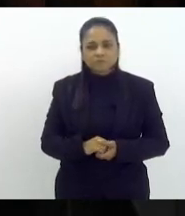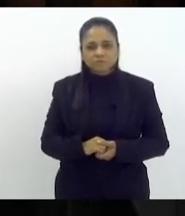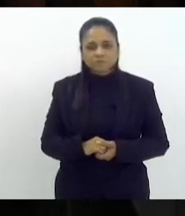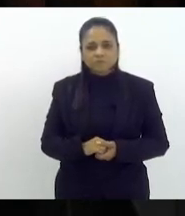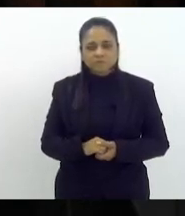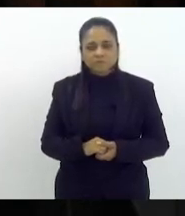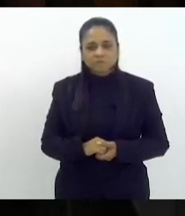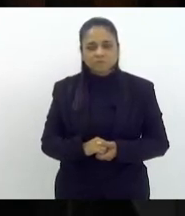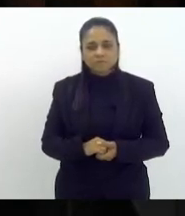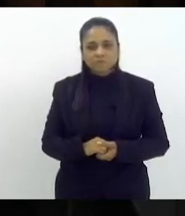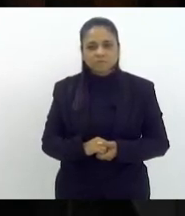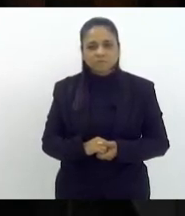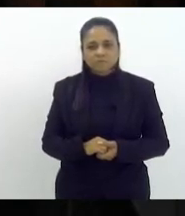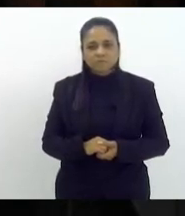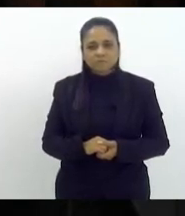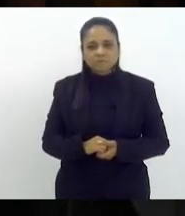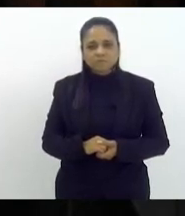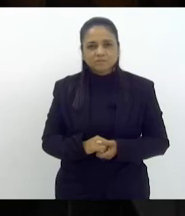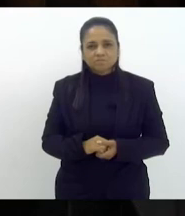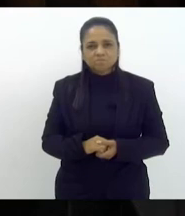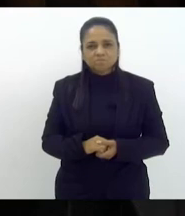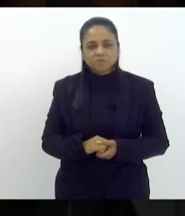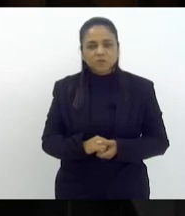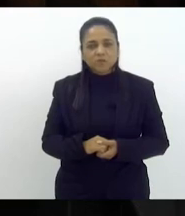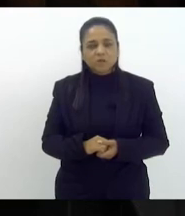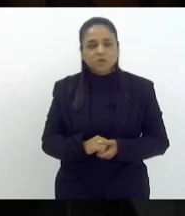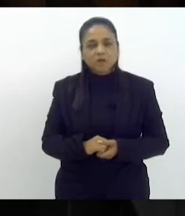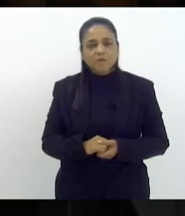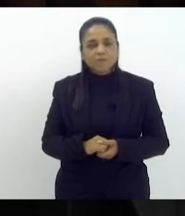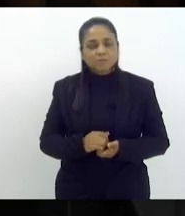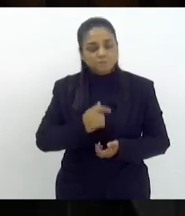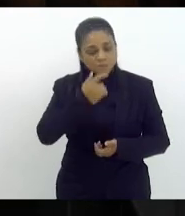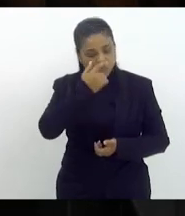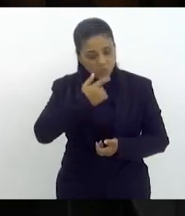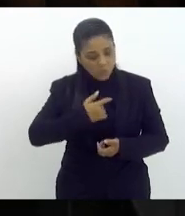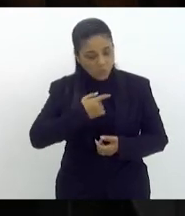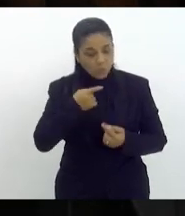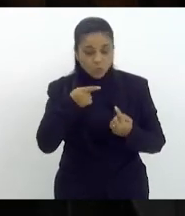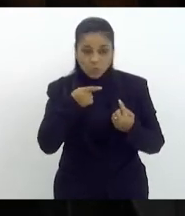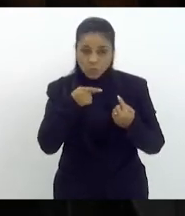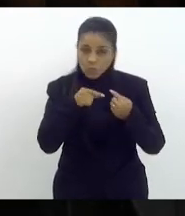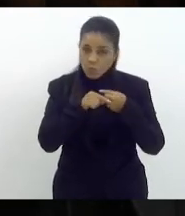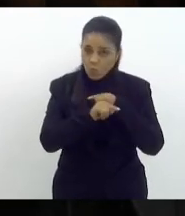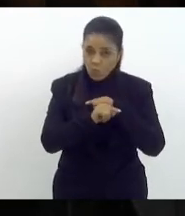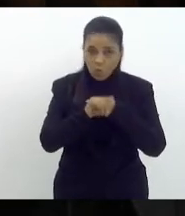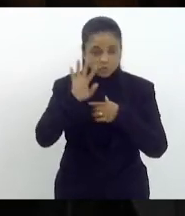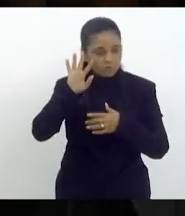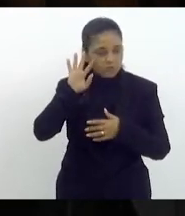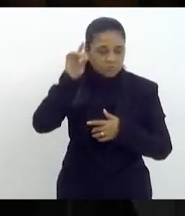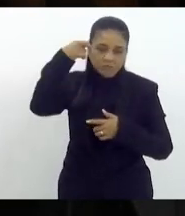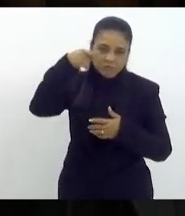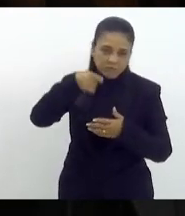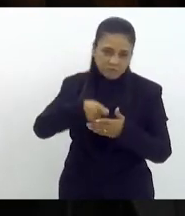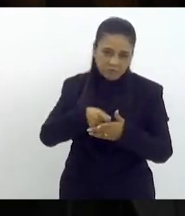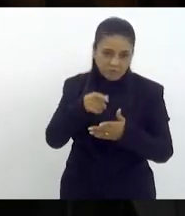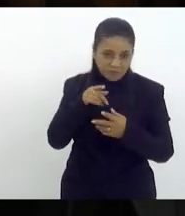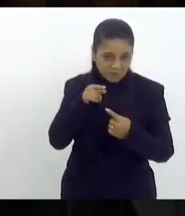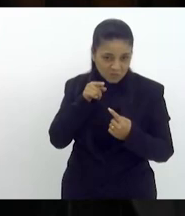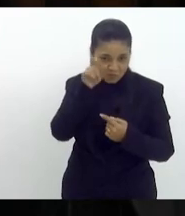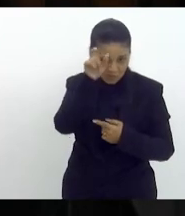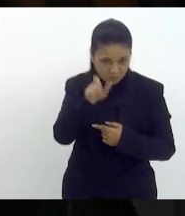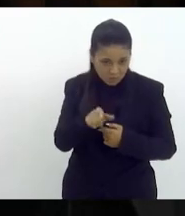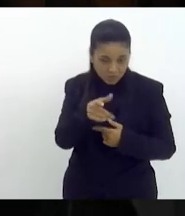apesar de discordar da decisão de vossa excelência eu